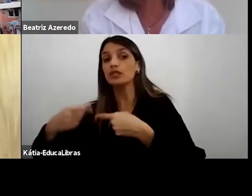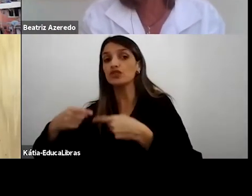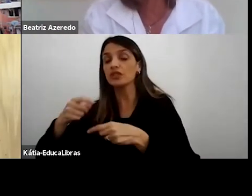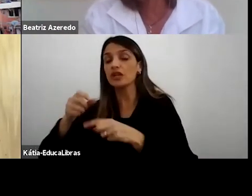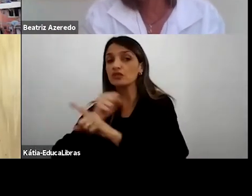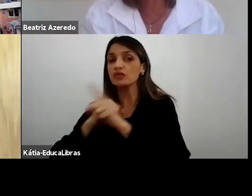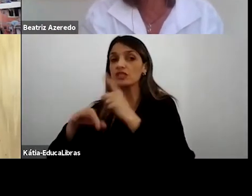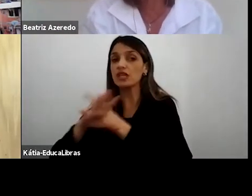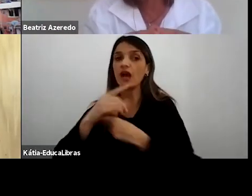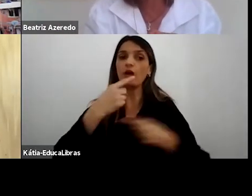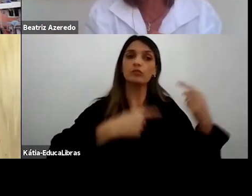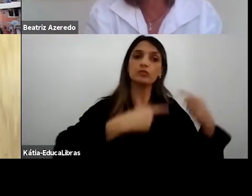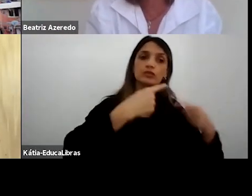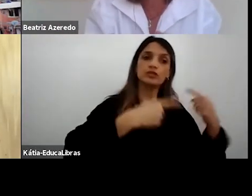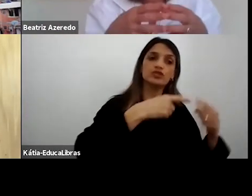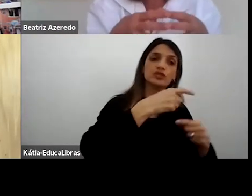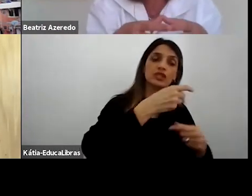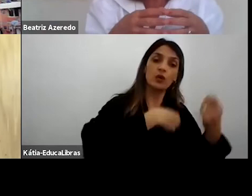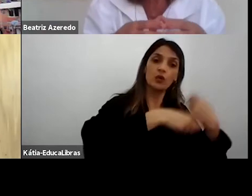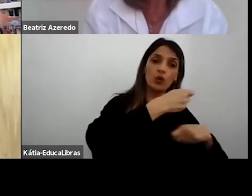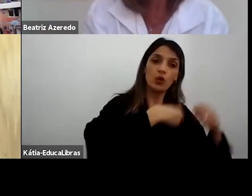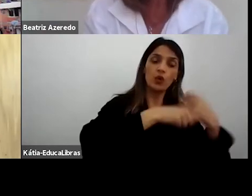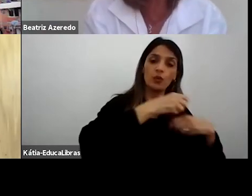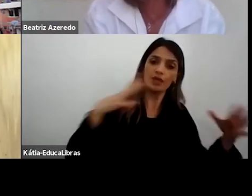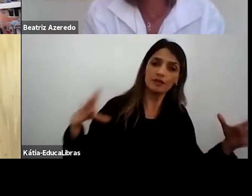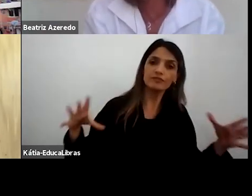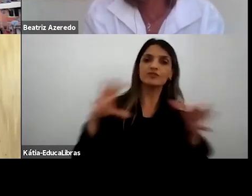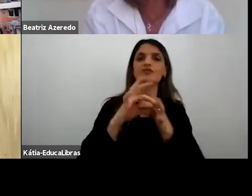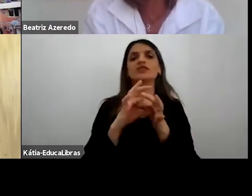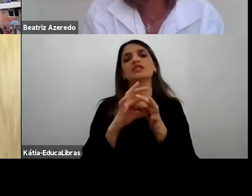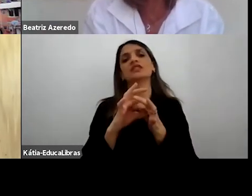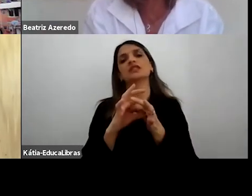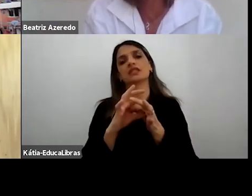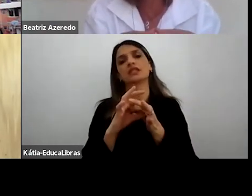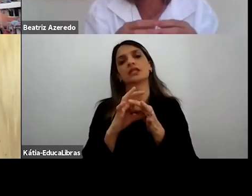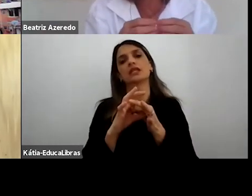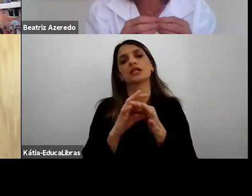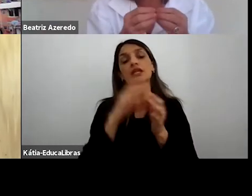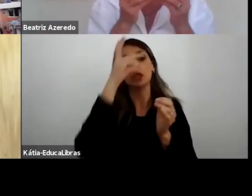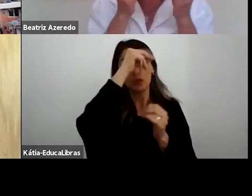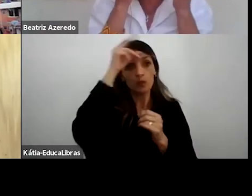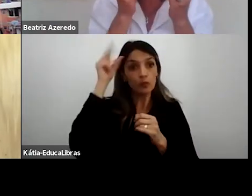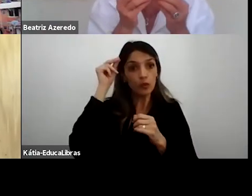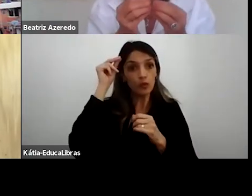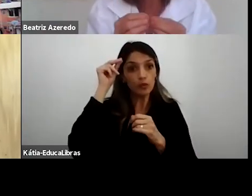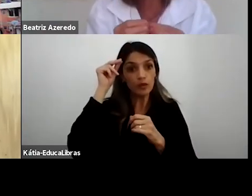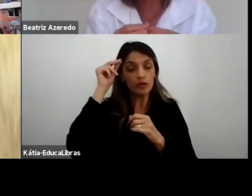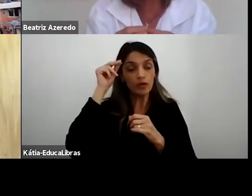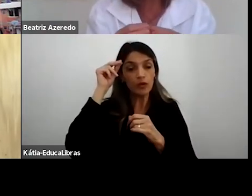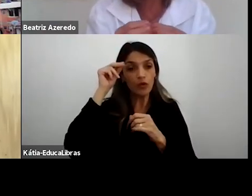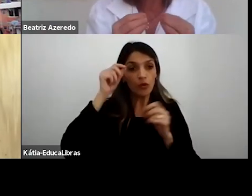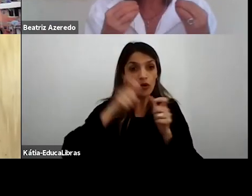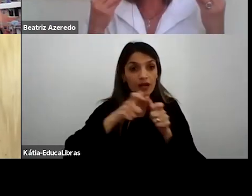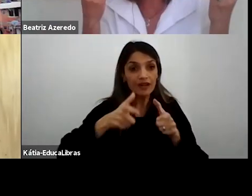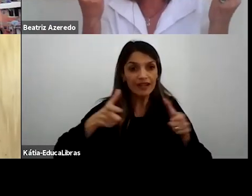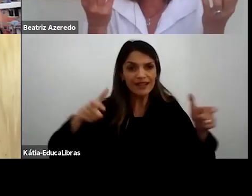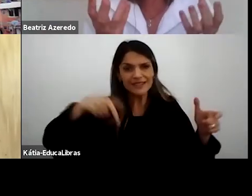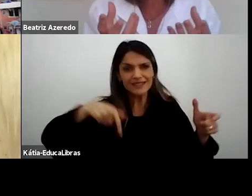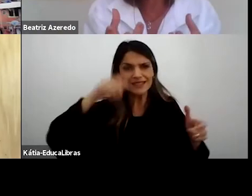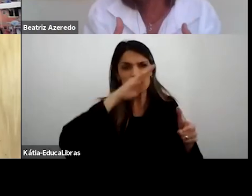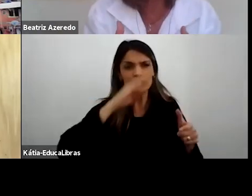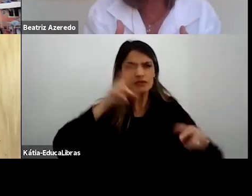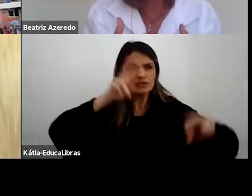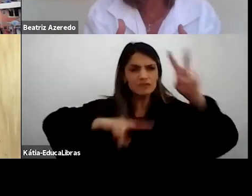democracia fortalecida, que a gente tenha um sentido público do crescimento no Brasil, que a gente tenha uma visibilidade, uma